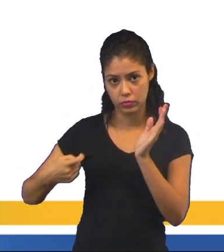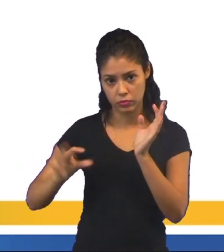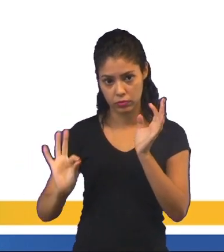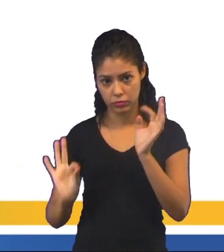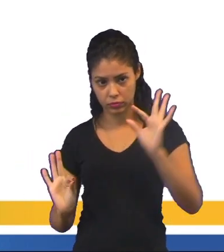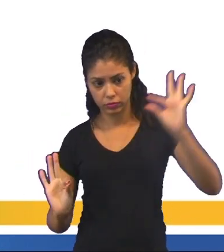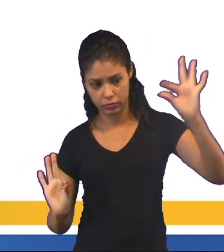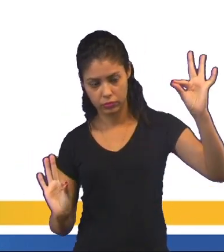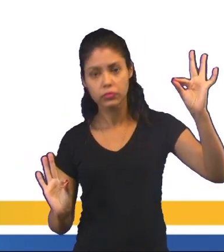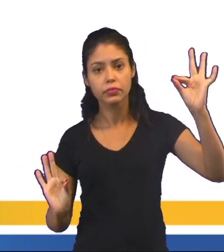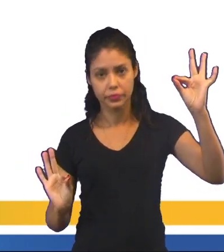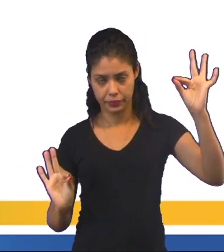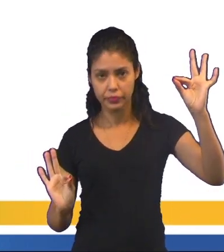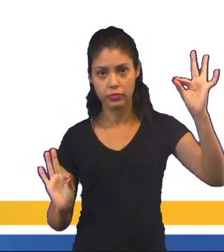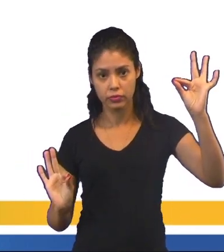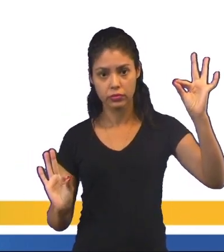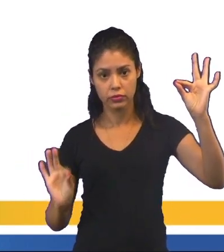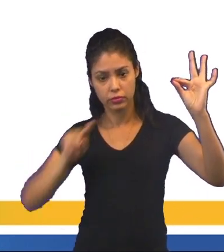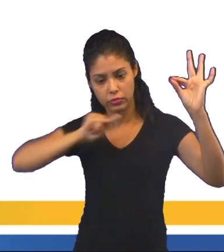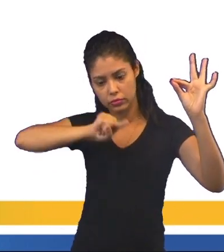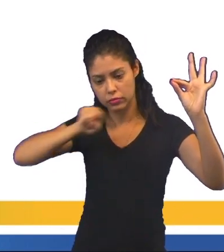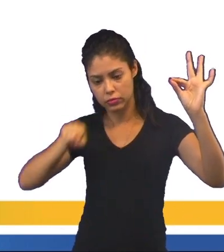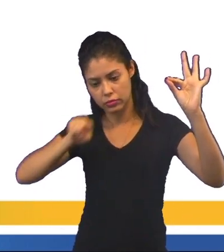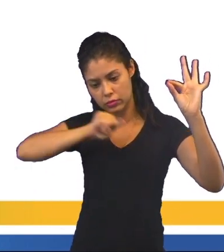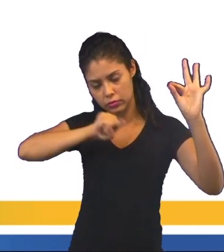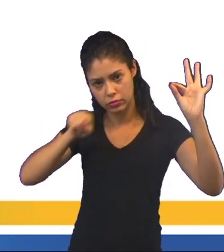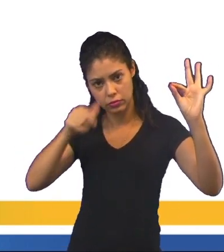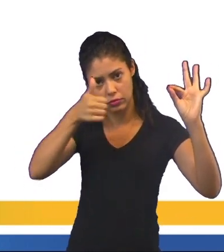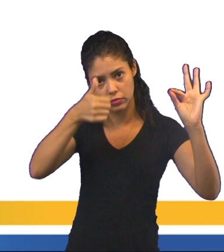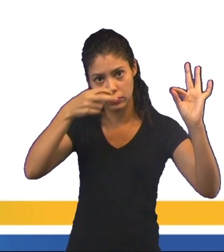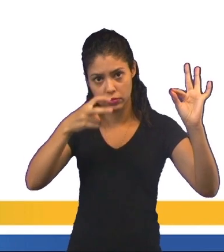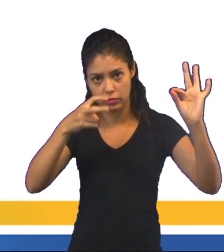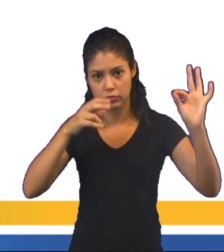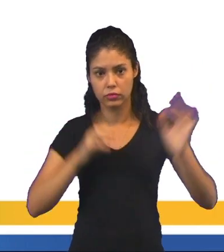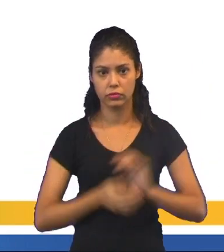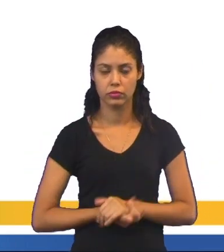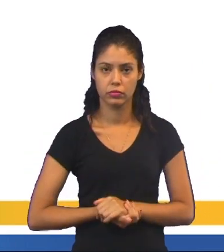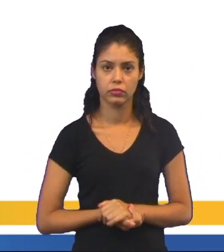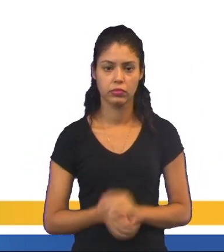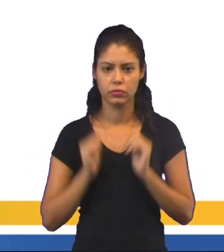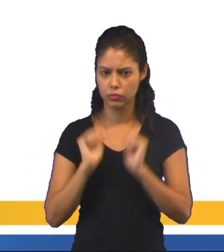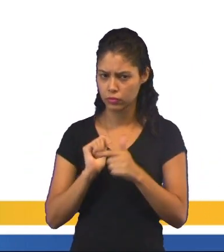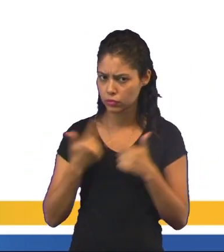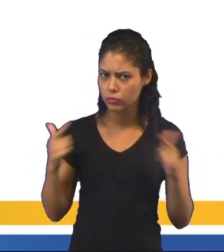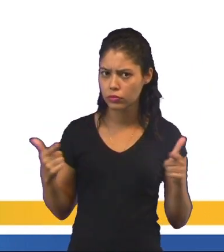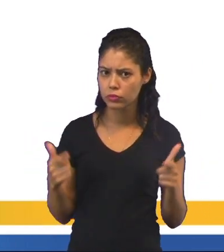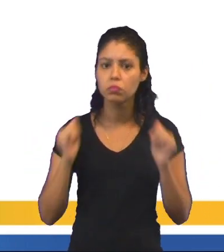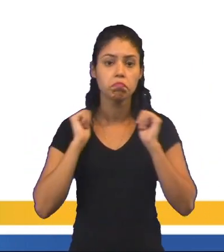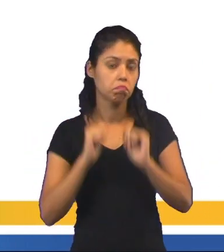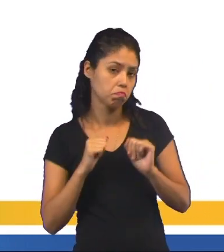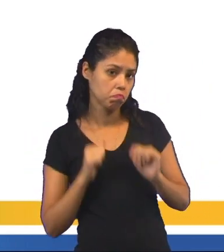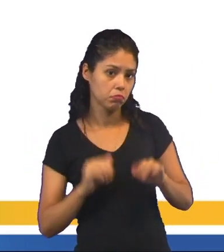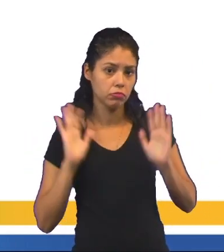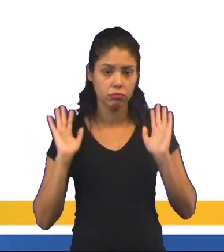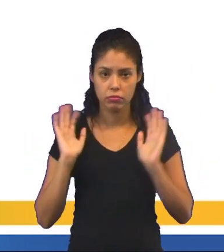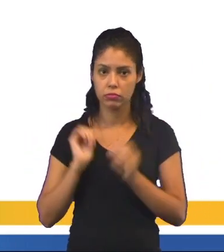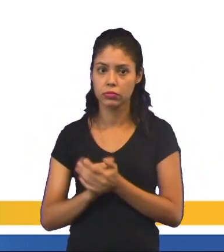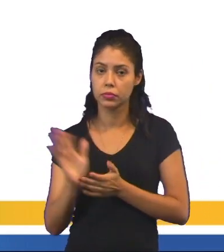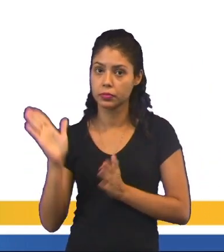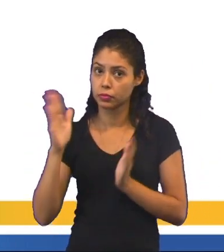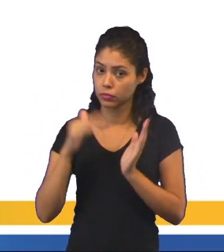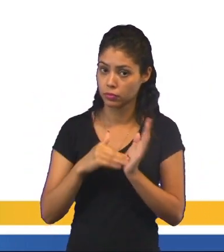ponto inicial então aí eu botei um ângulo de 125° poderia ser maior poderia